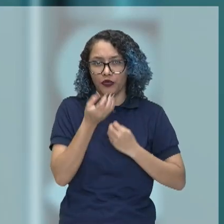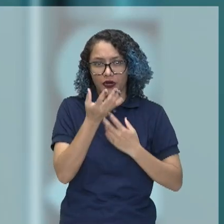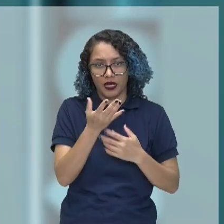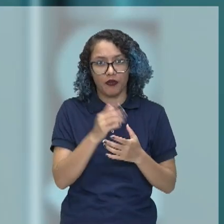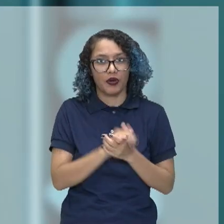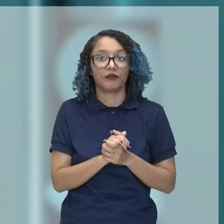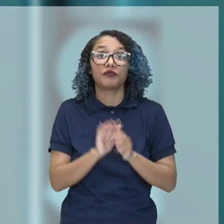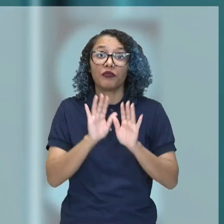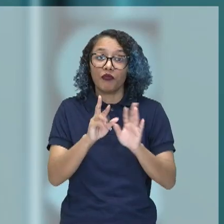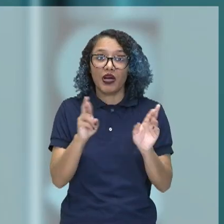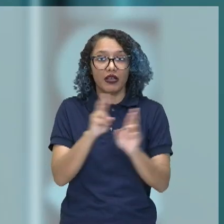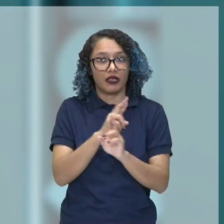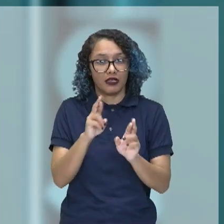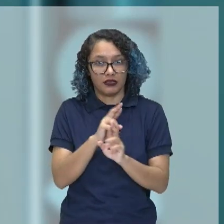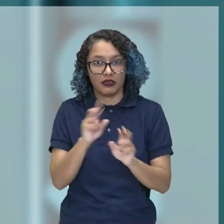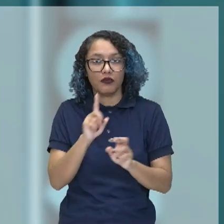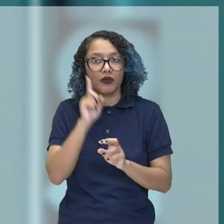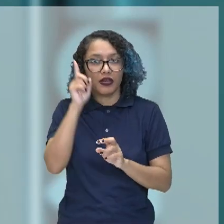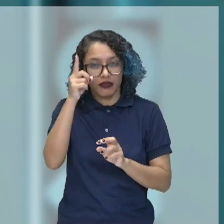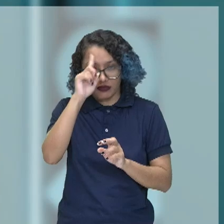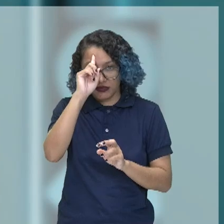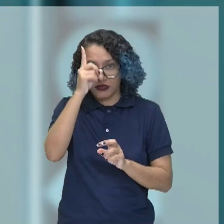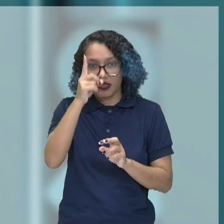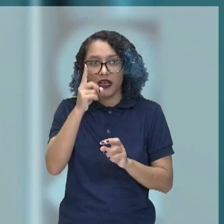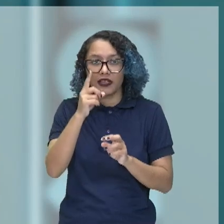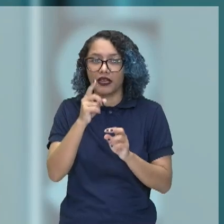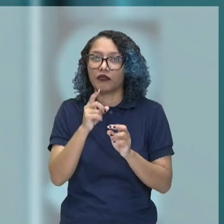associando, obviamente, às ideias desenvolvidas durante o